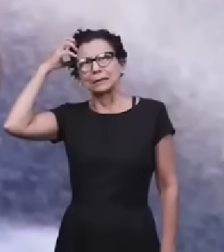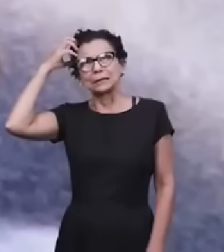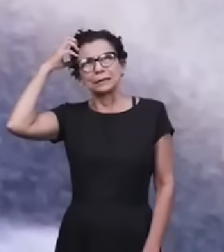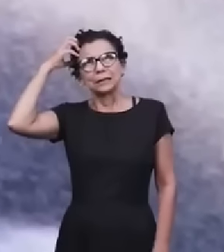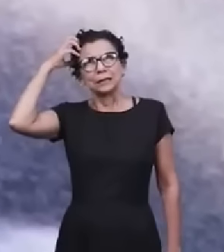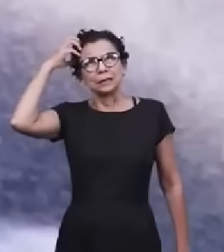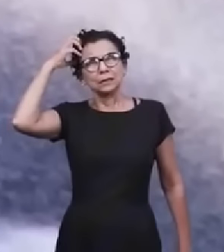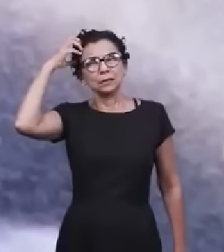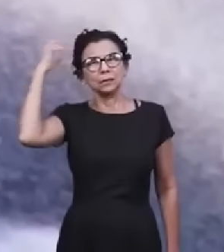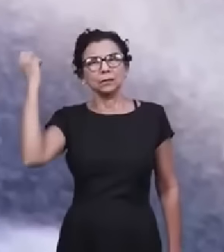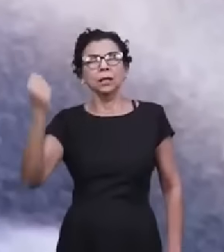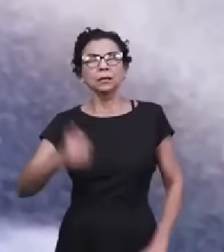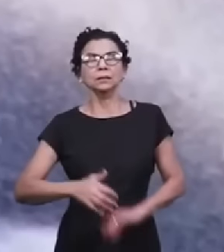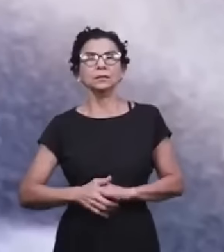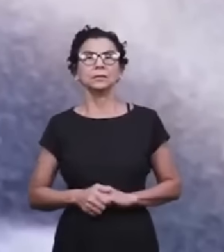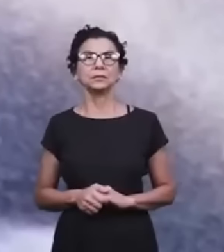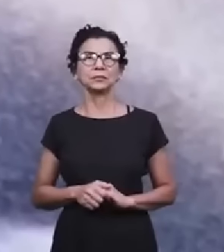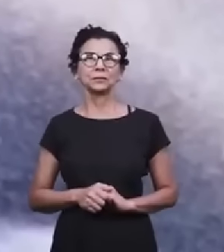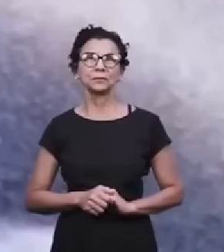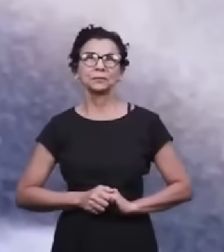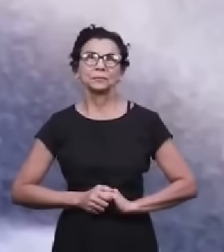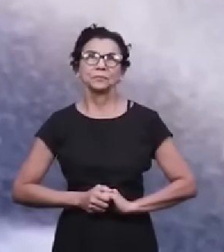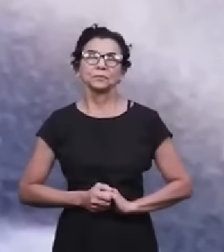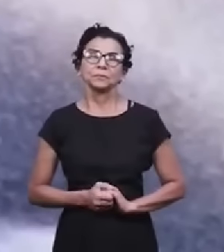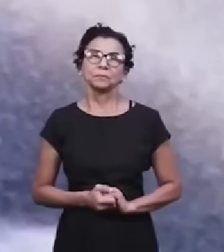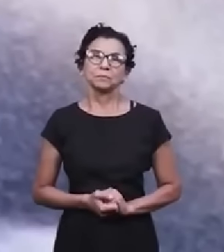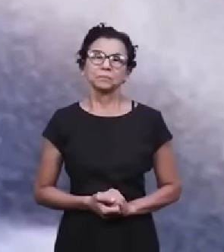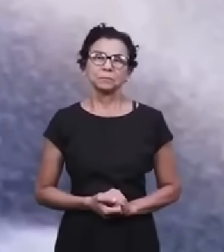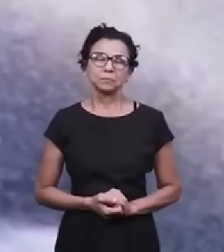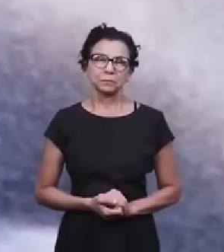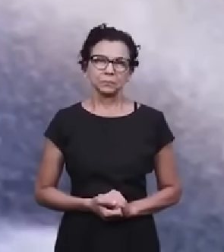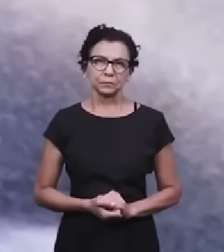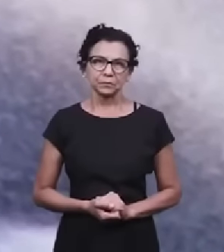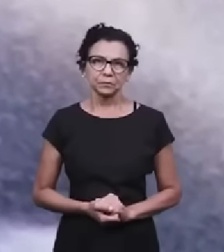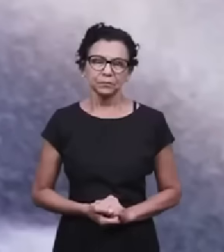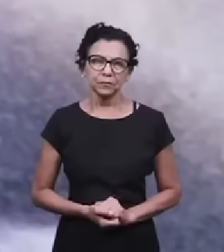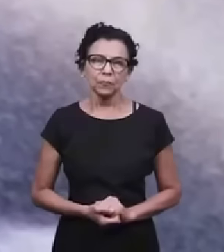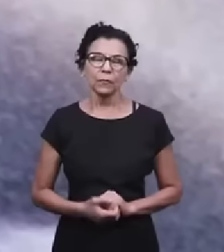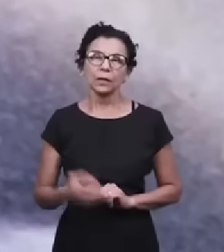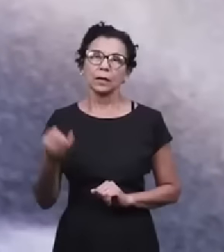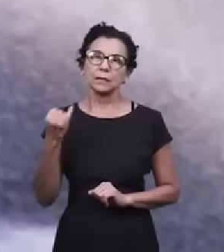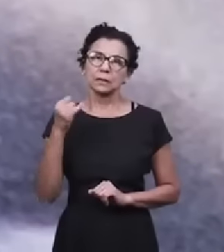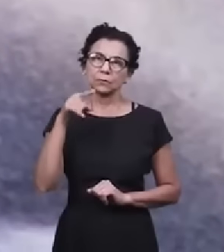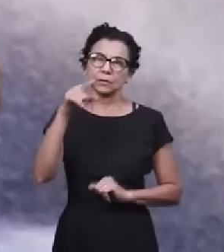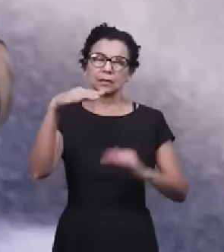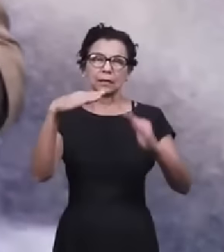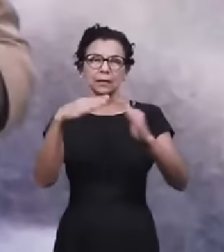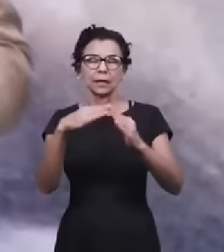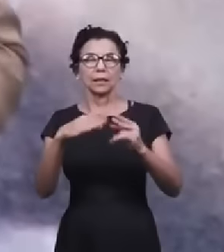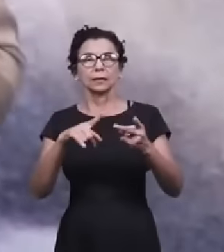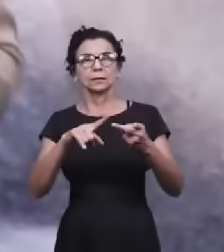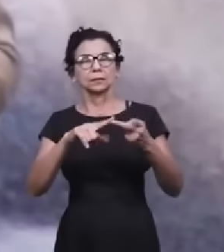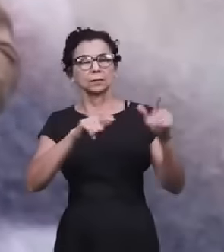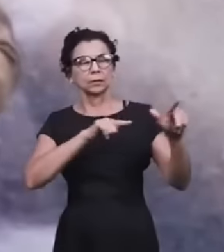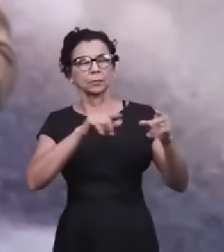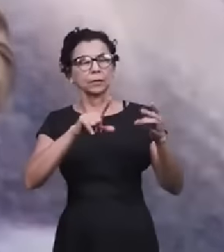Esse Deus está entrando agora na sua casa, aí no hospital onde você está, talvez no seu